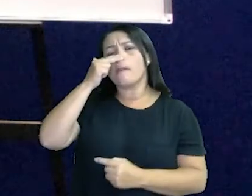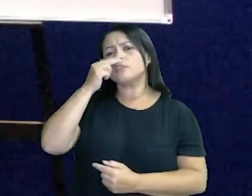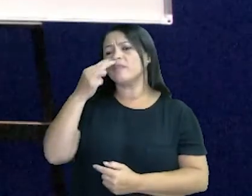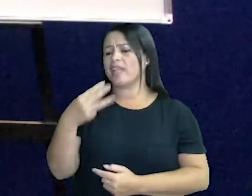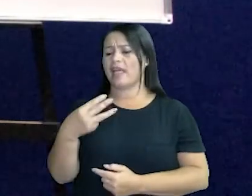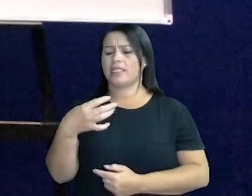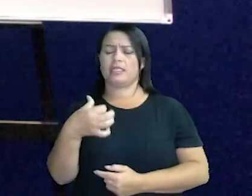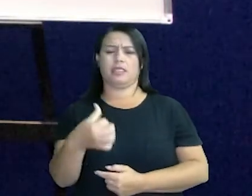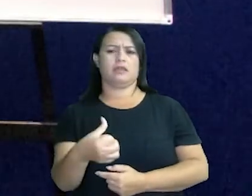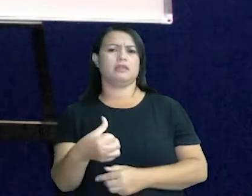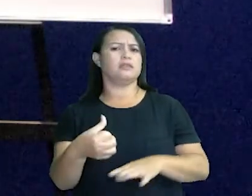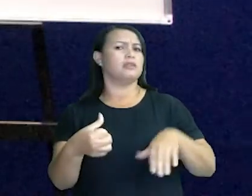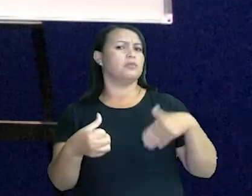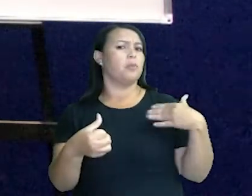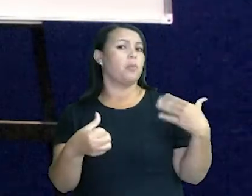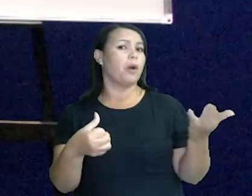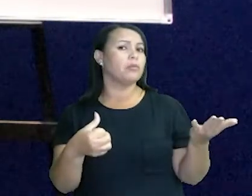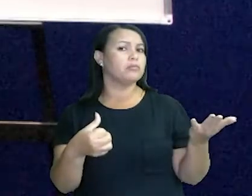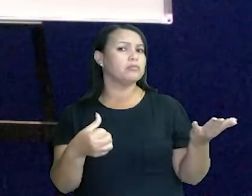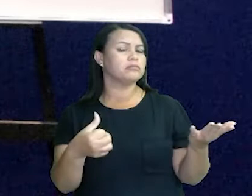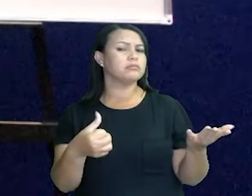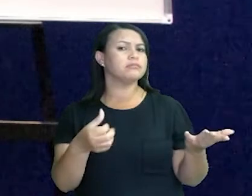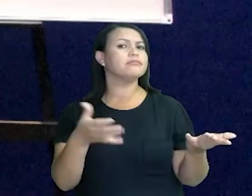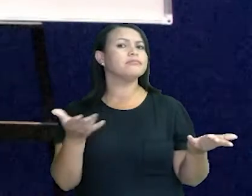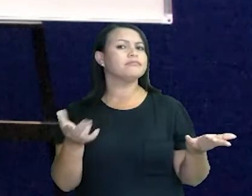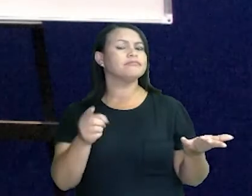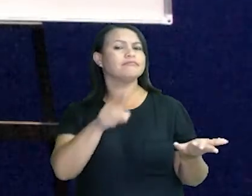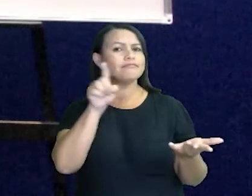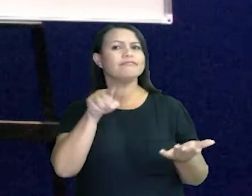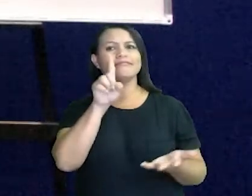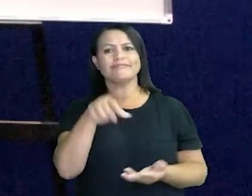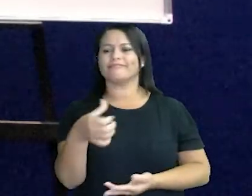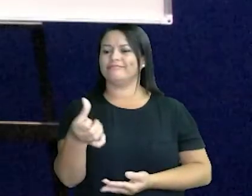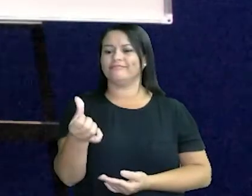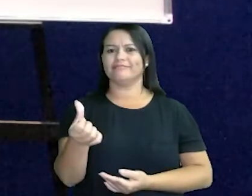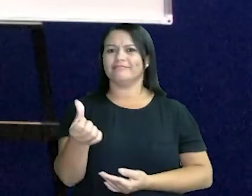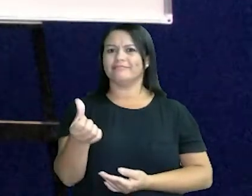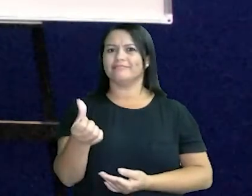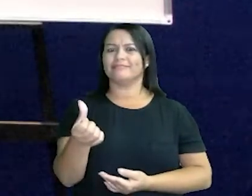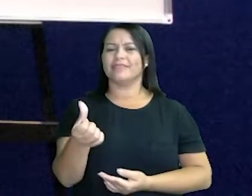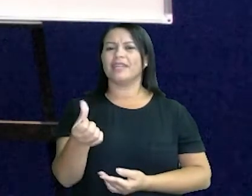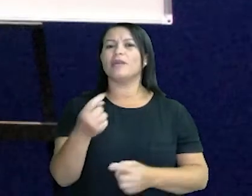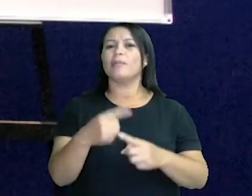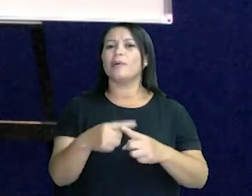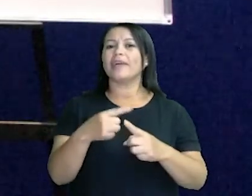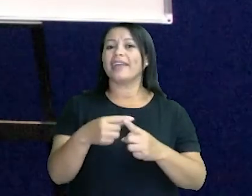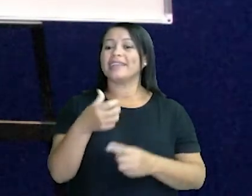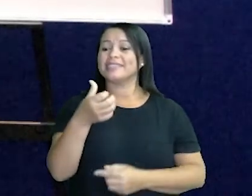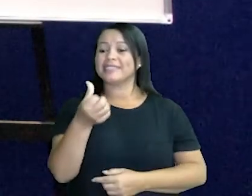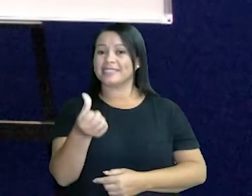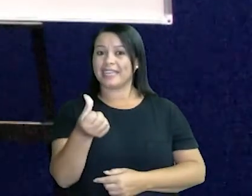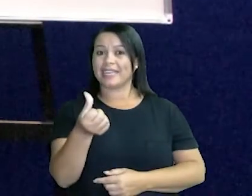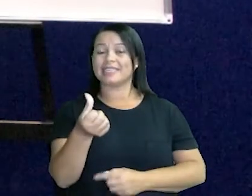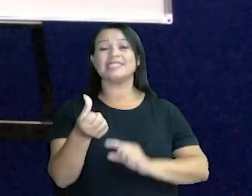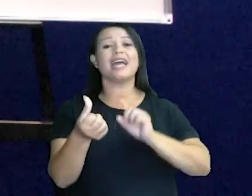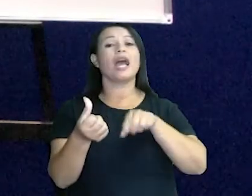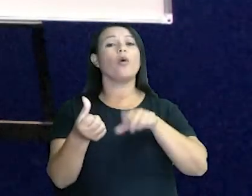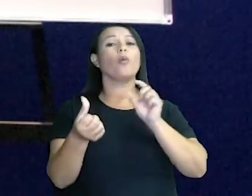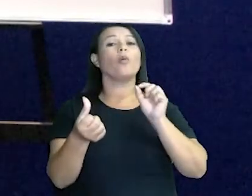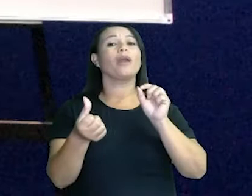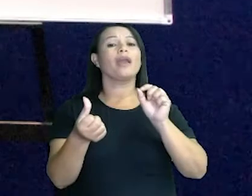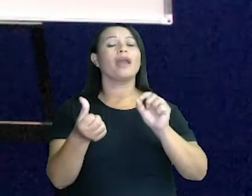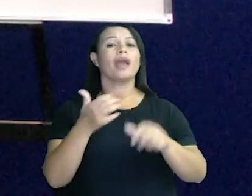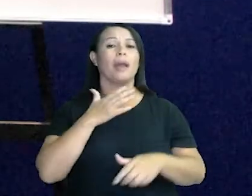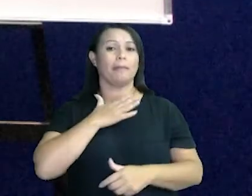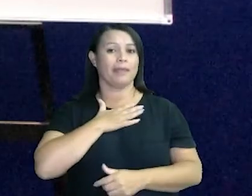vai dar 36 é quem é seis Tá certo então seis é o que